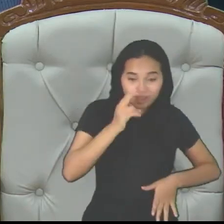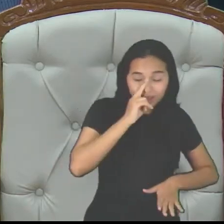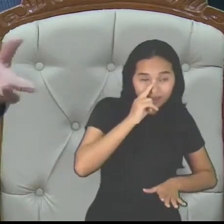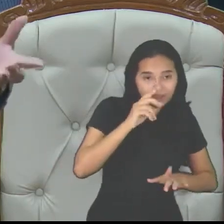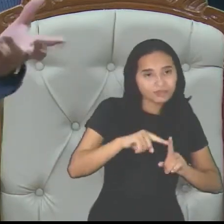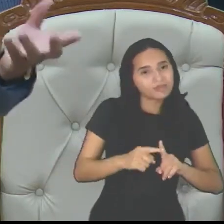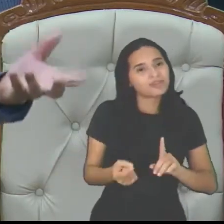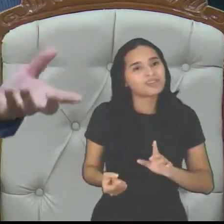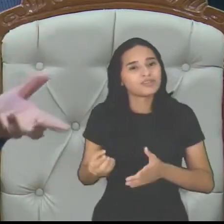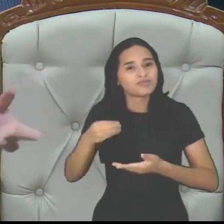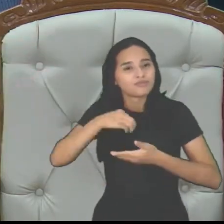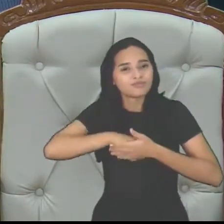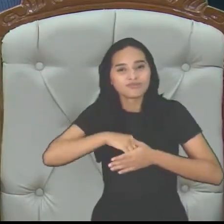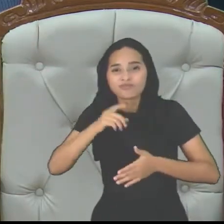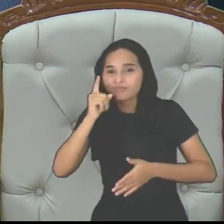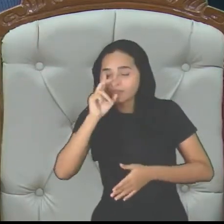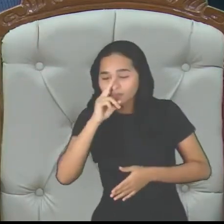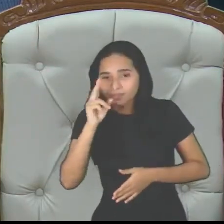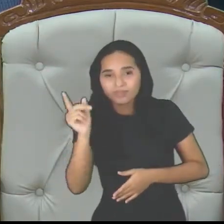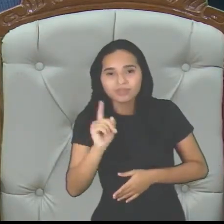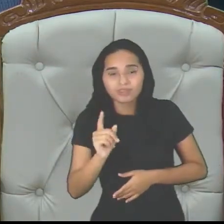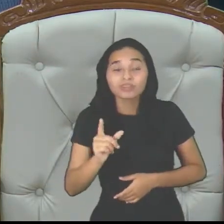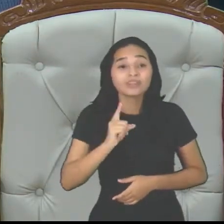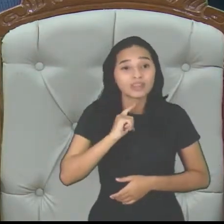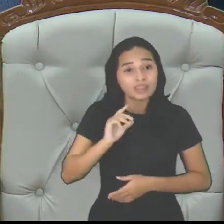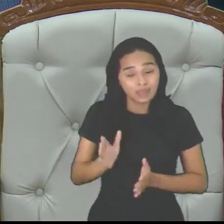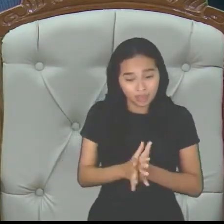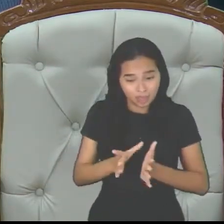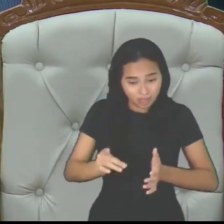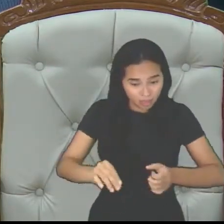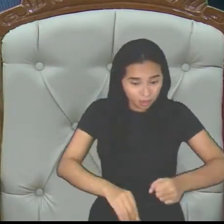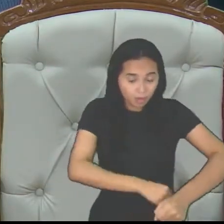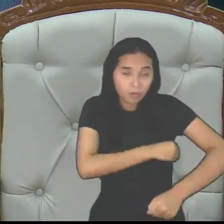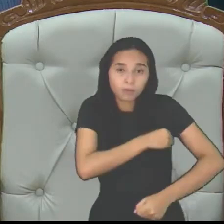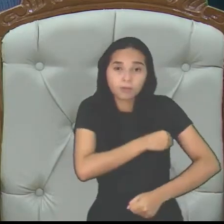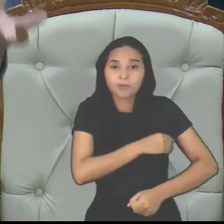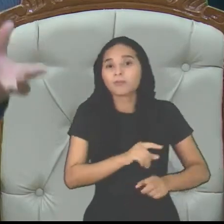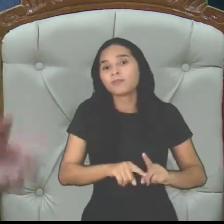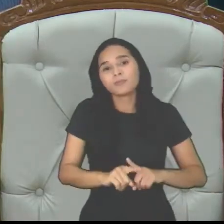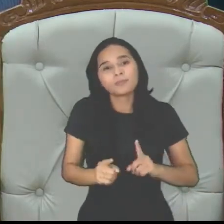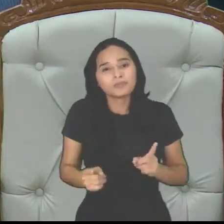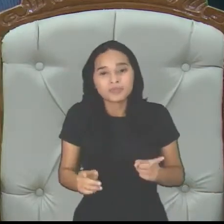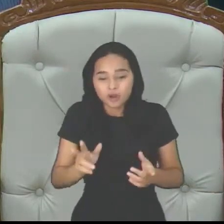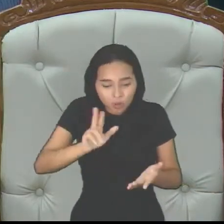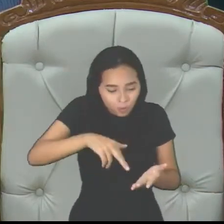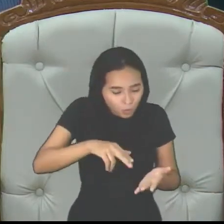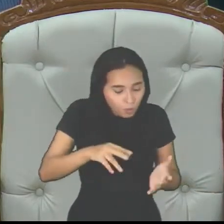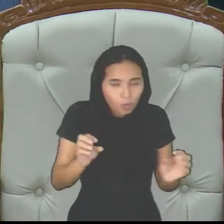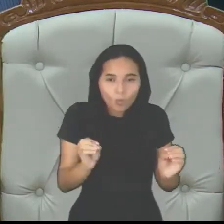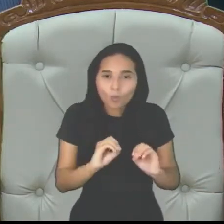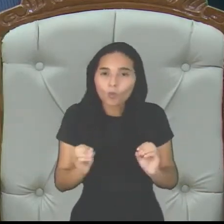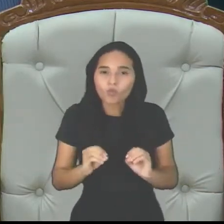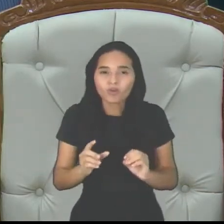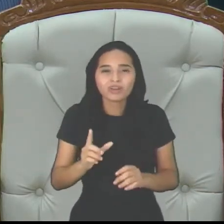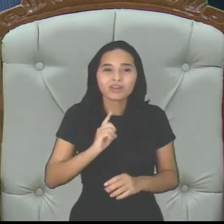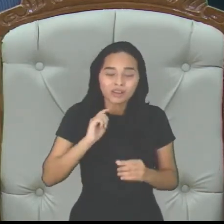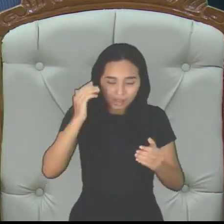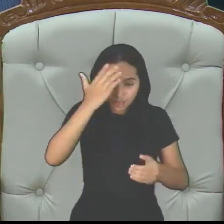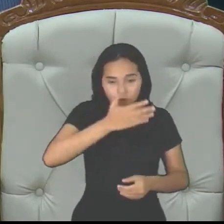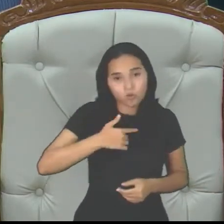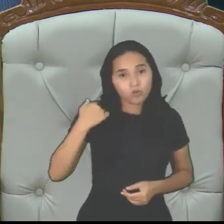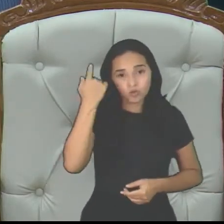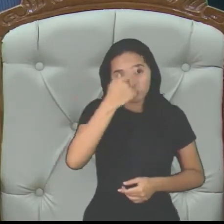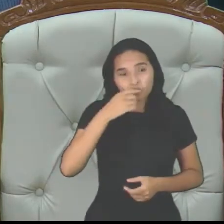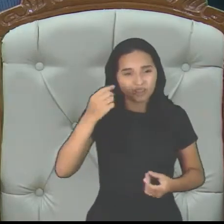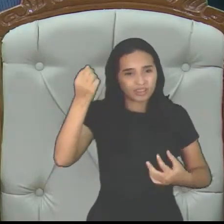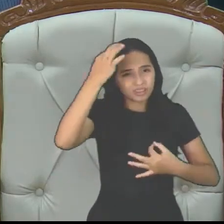é crente, irmãos. Carrega a Bíblia, mas não lê Bíblia. Tem aparência de santidade, mas